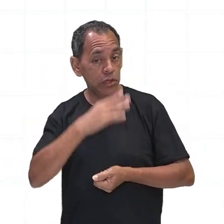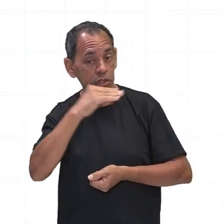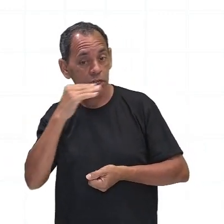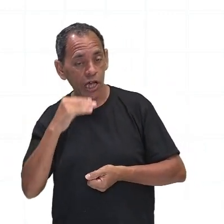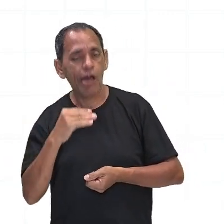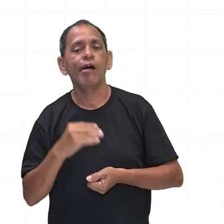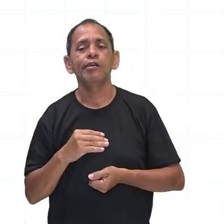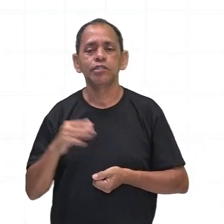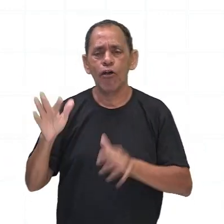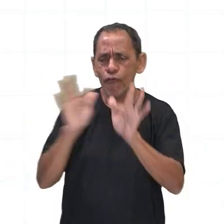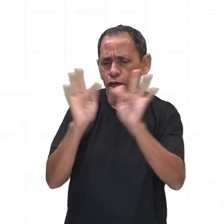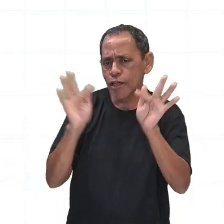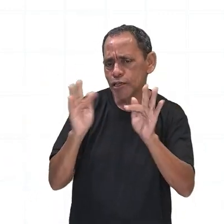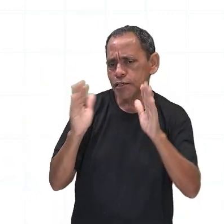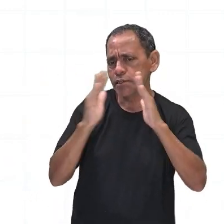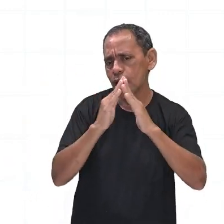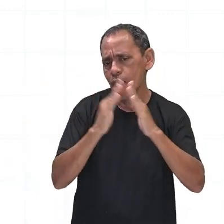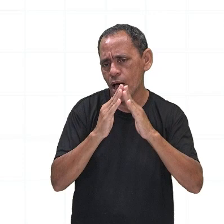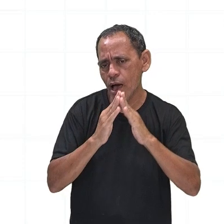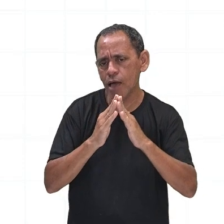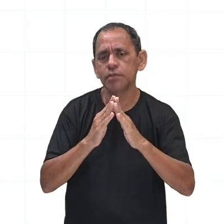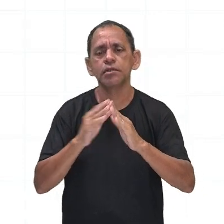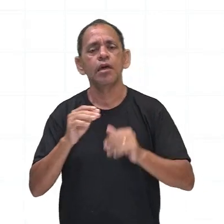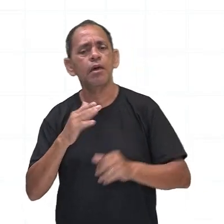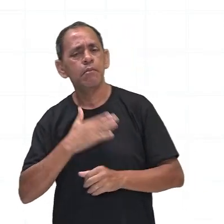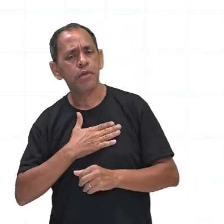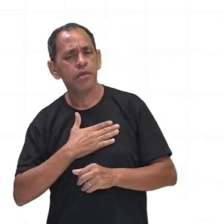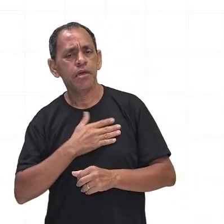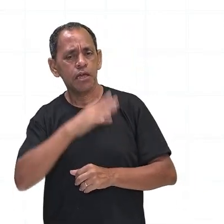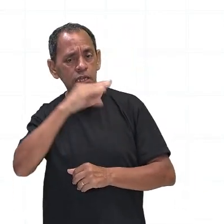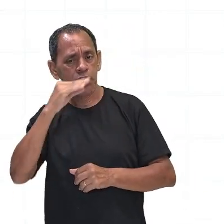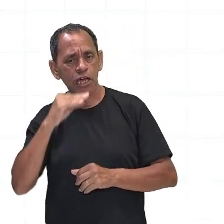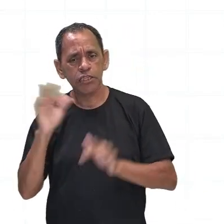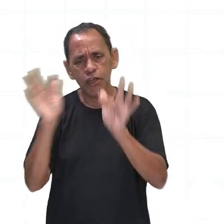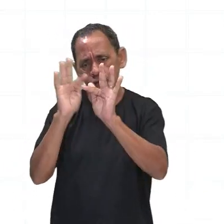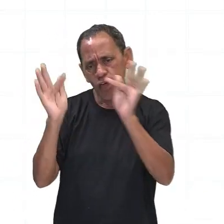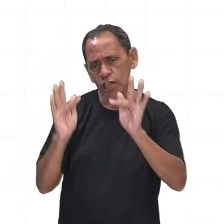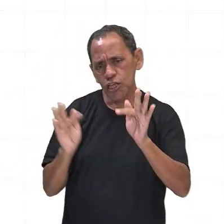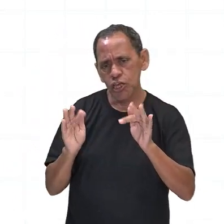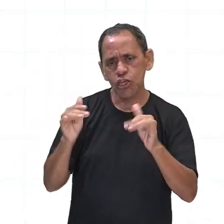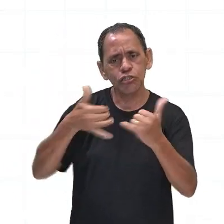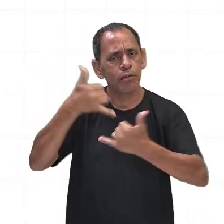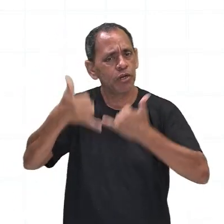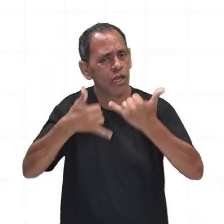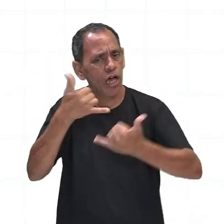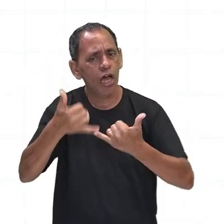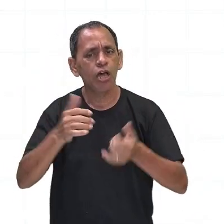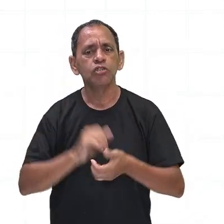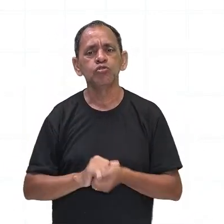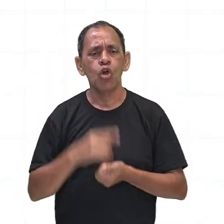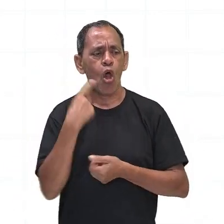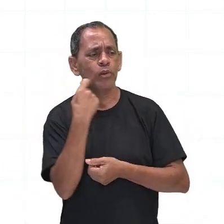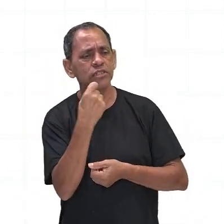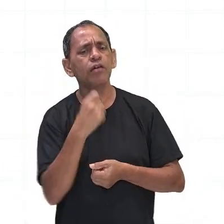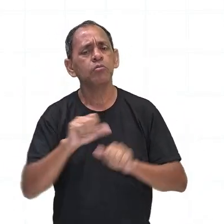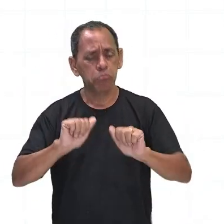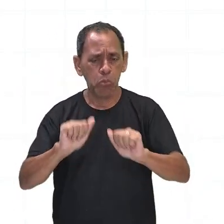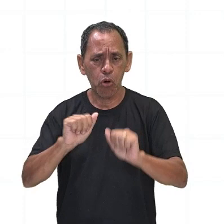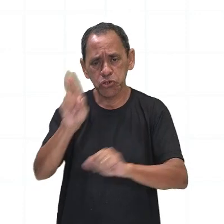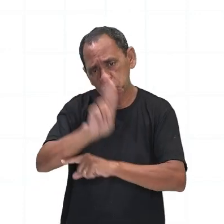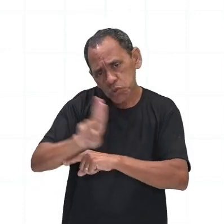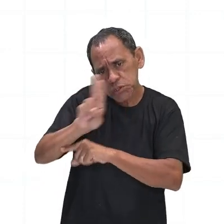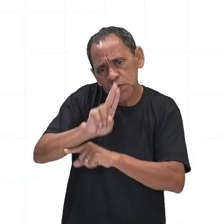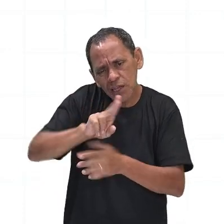a minha criança feliz está brincando, certo? Então, perceba que esse sintagma nominal pode ser utilizado